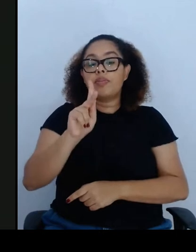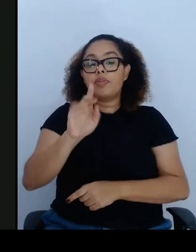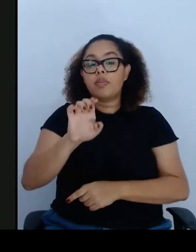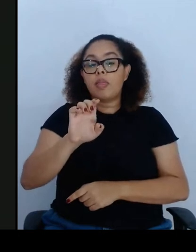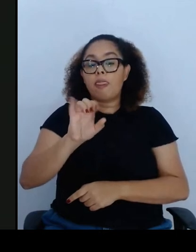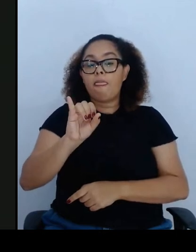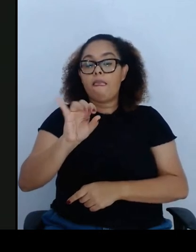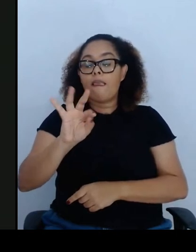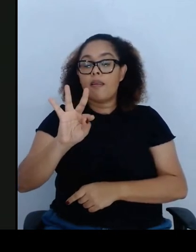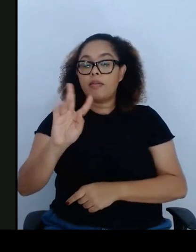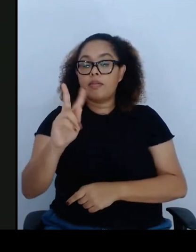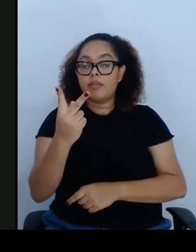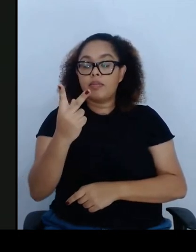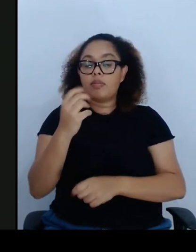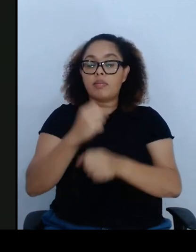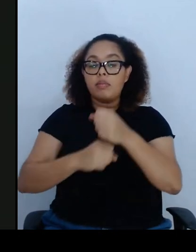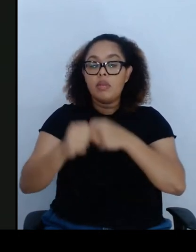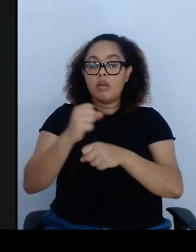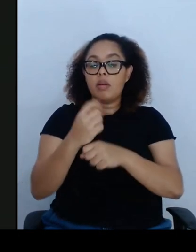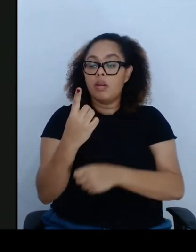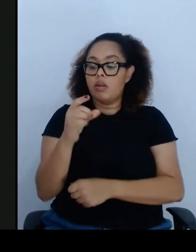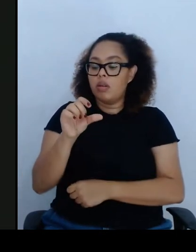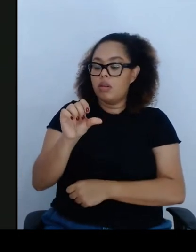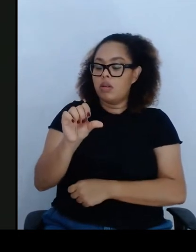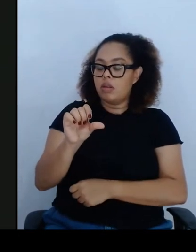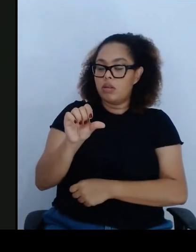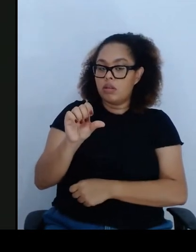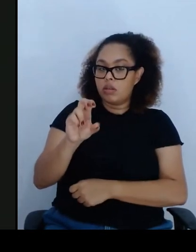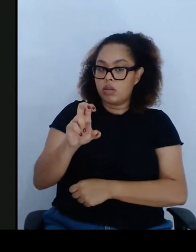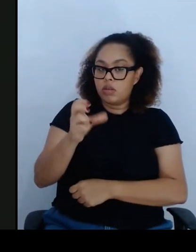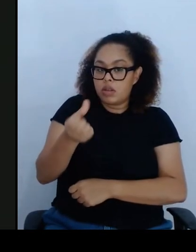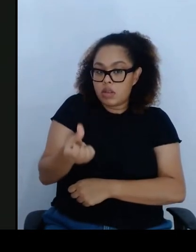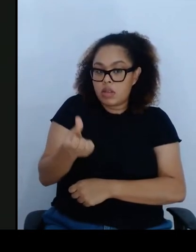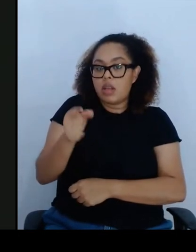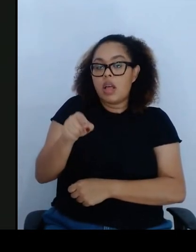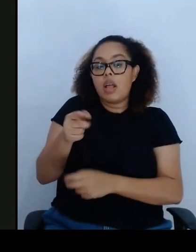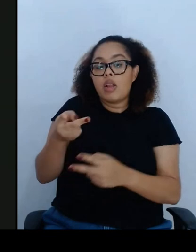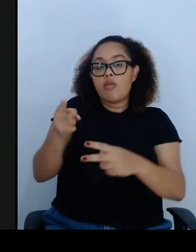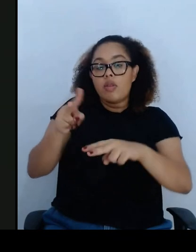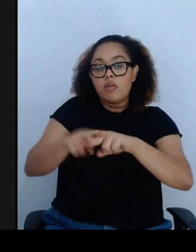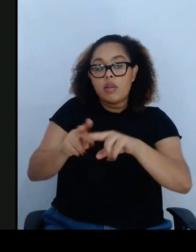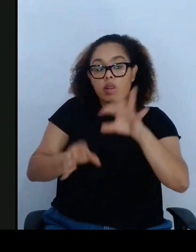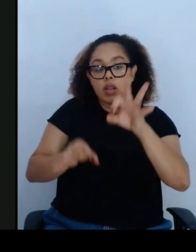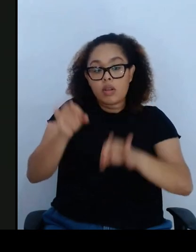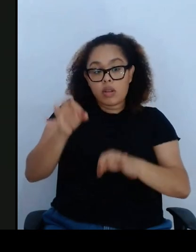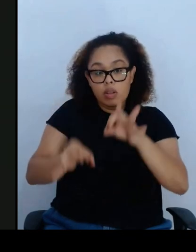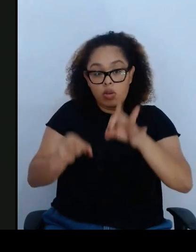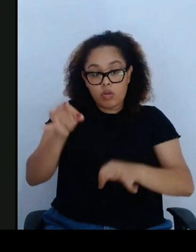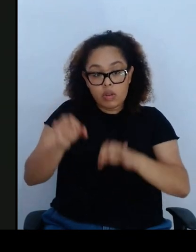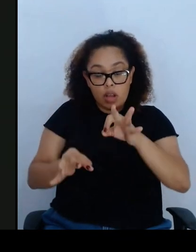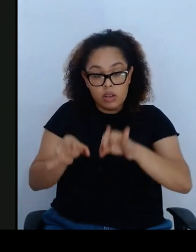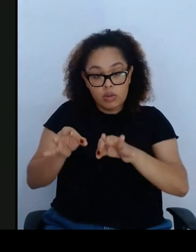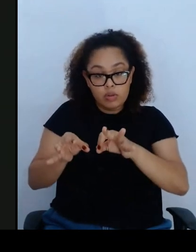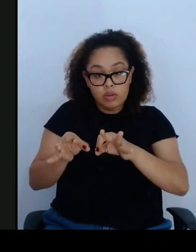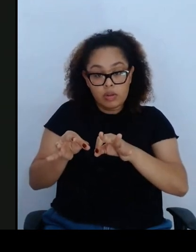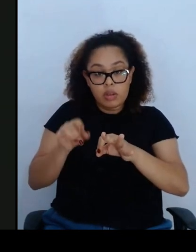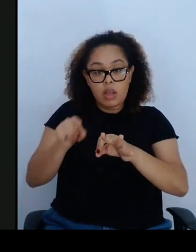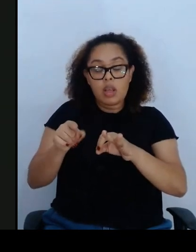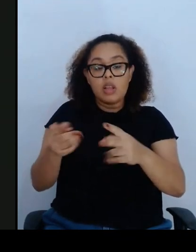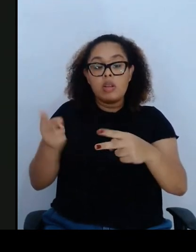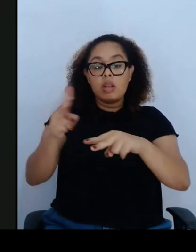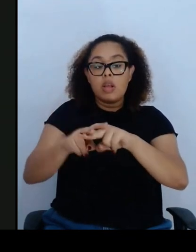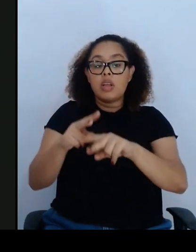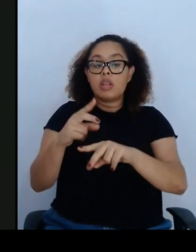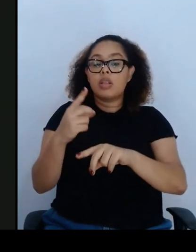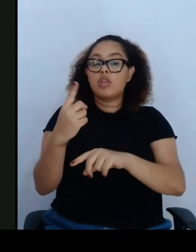1956 Ele foi preso e sofreu um julgamento pela corte Marcial foi para a cadeia por 12